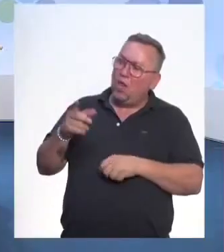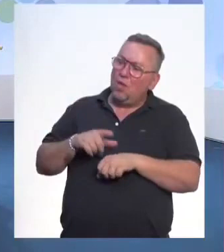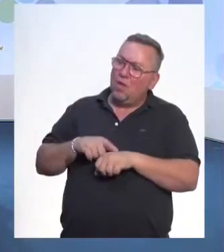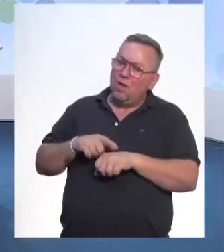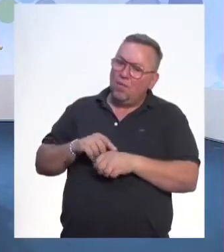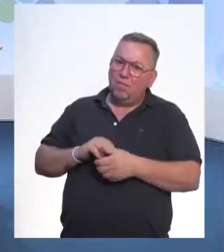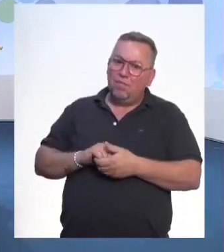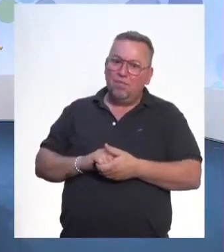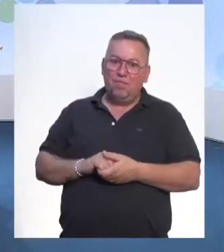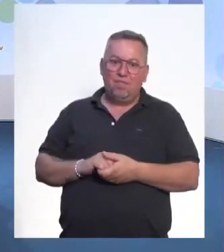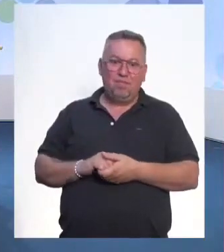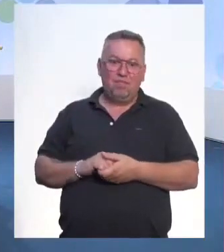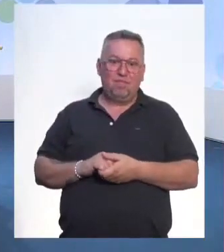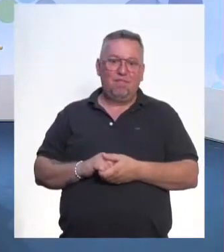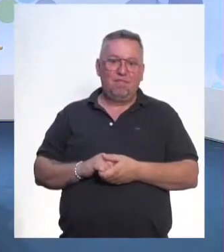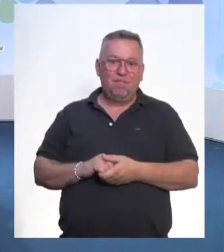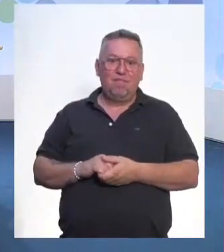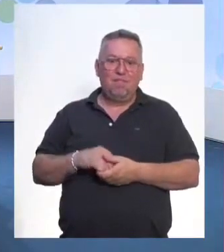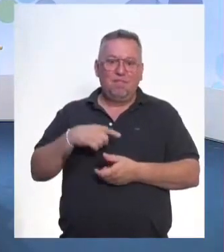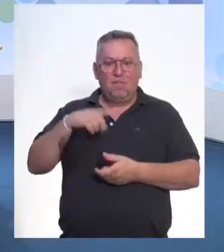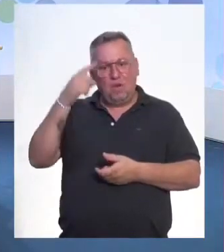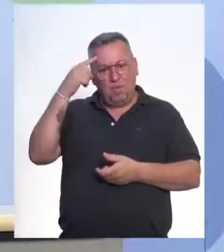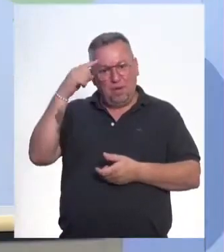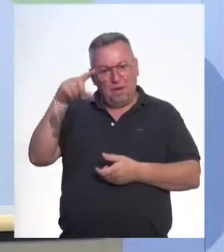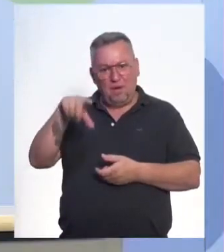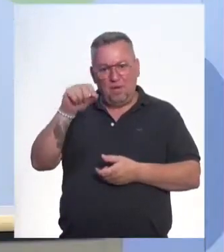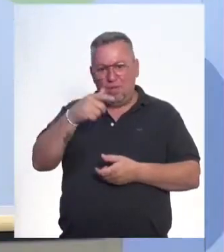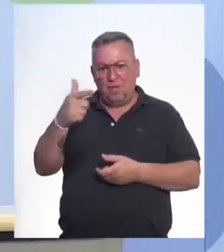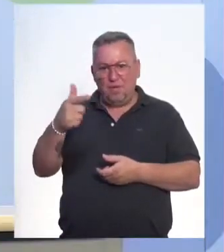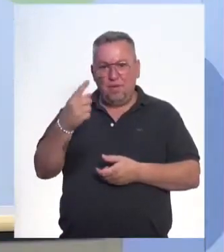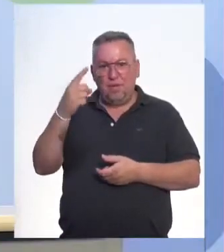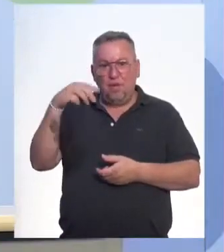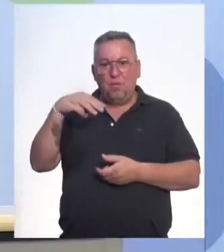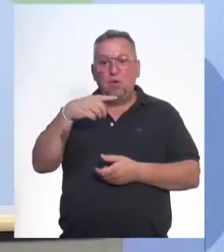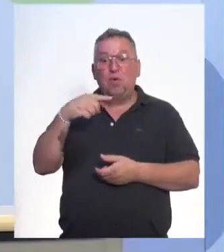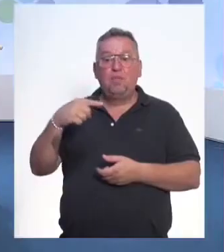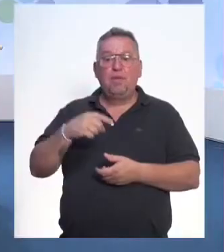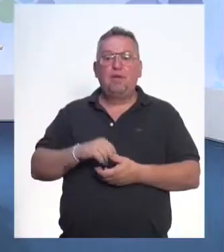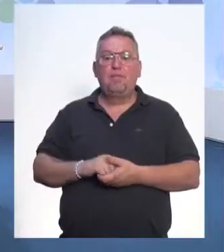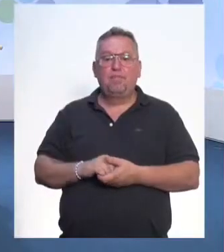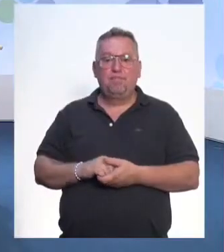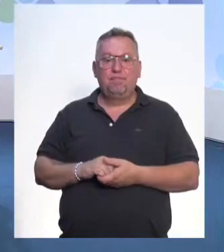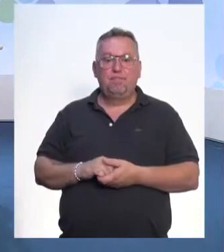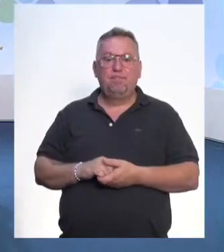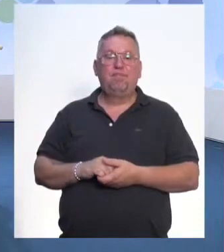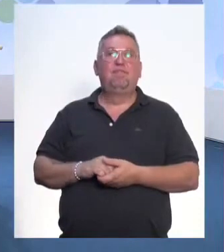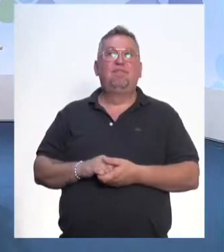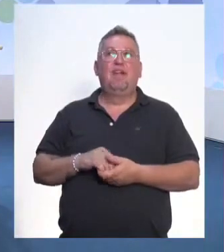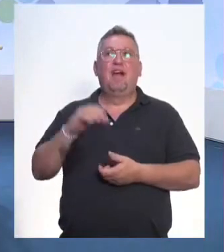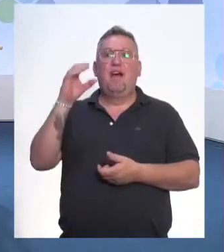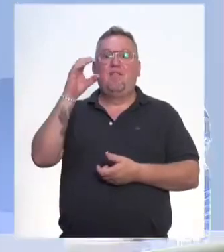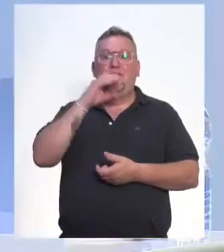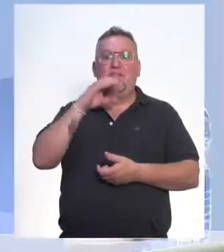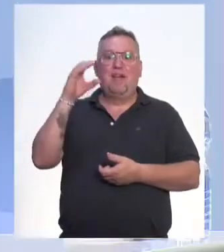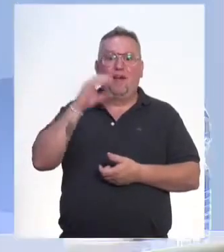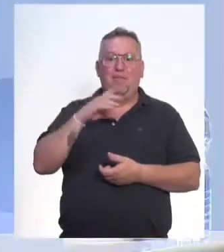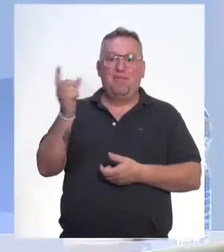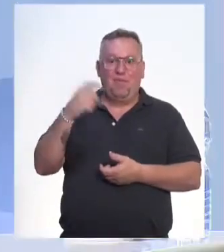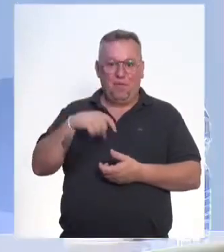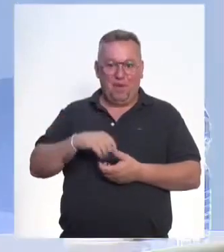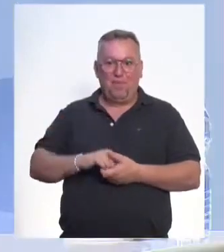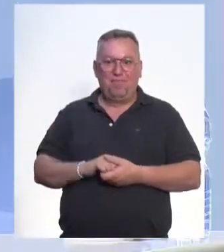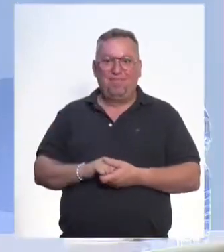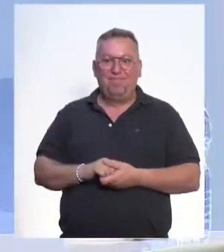para essa atividade? Olha, professora Inês, essa aí é só pensar na alternativa, não tem conta, 1 minuto e meio. Afe Maria, 1 minuto e meio e